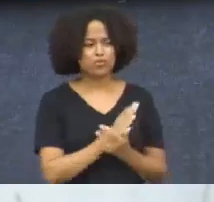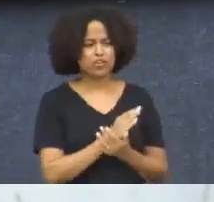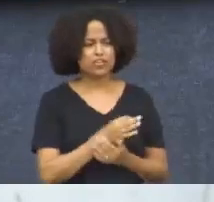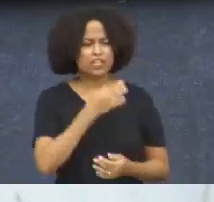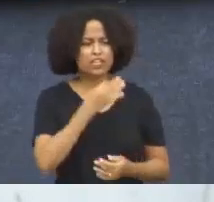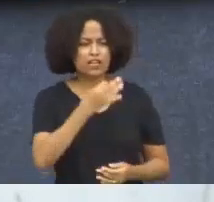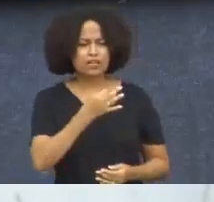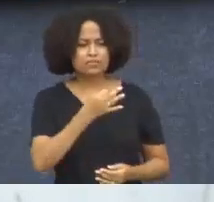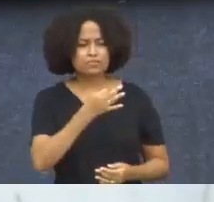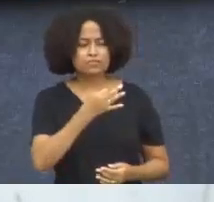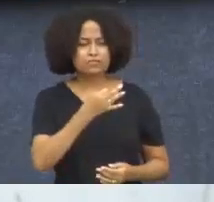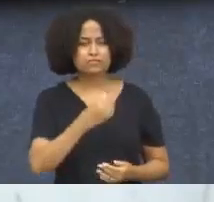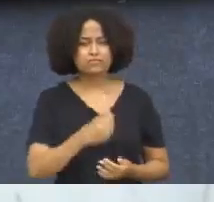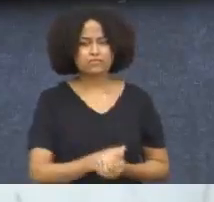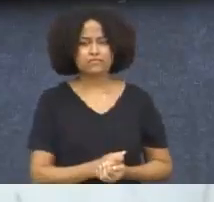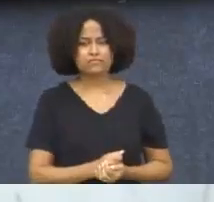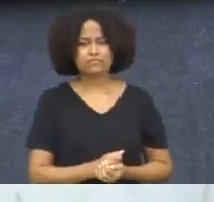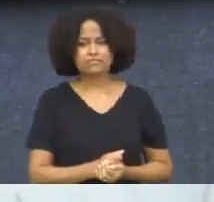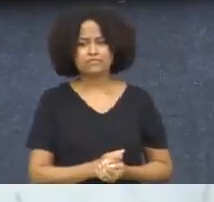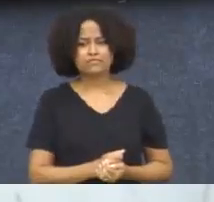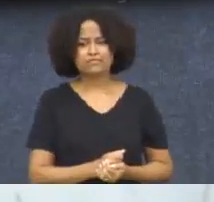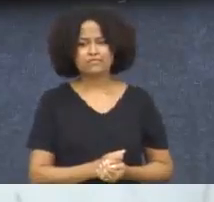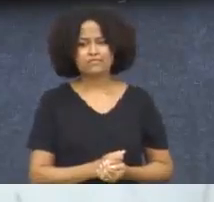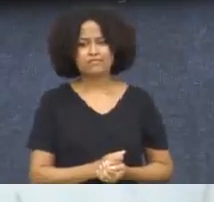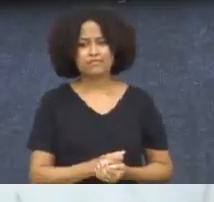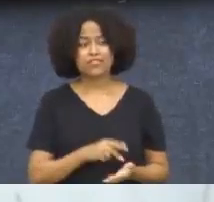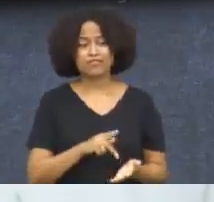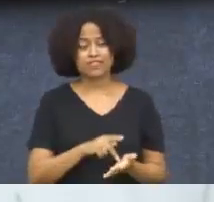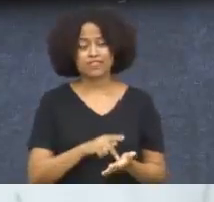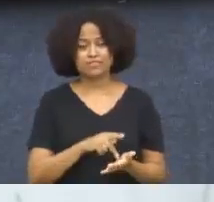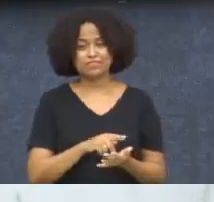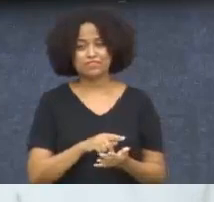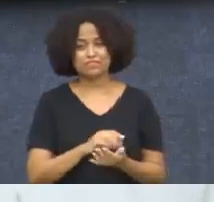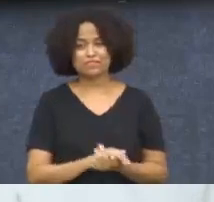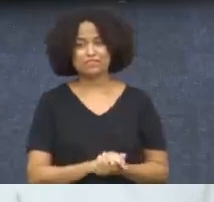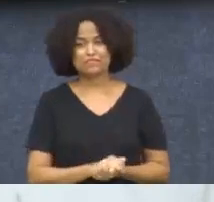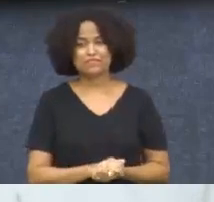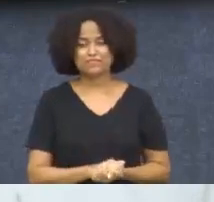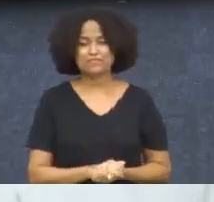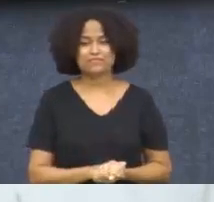Não? É verdade. Então,